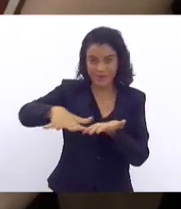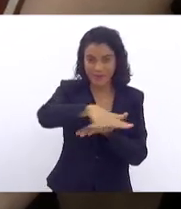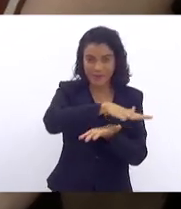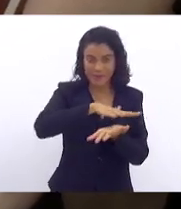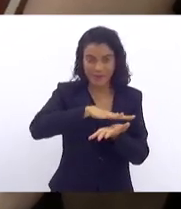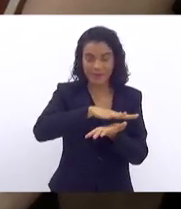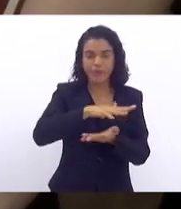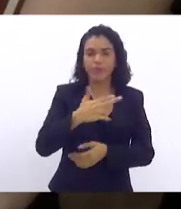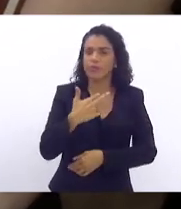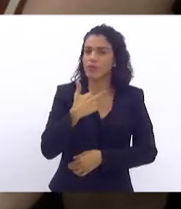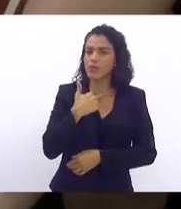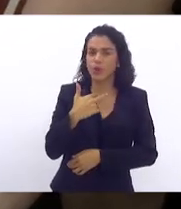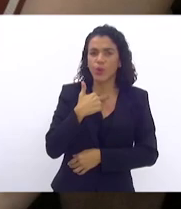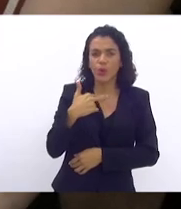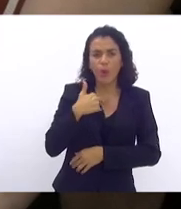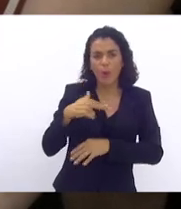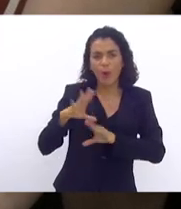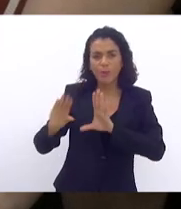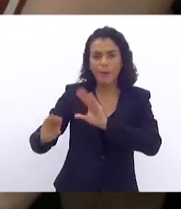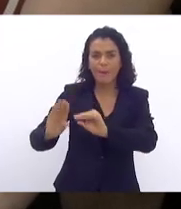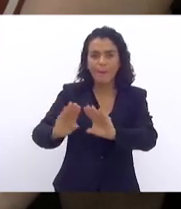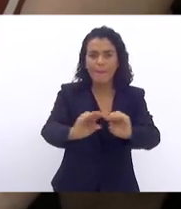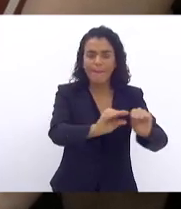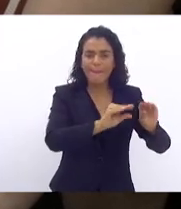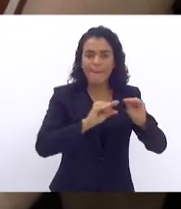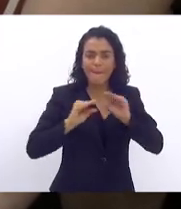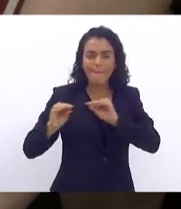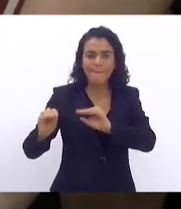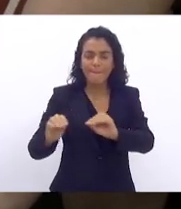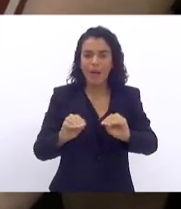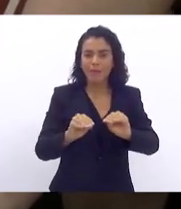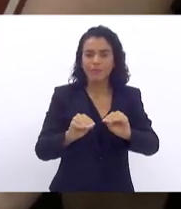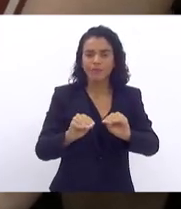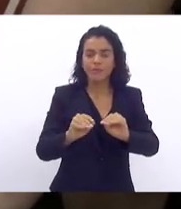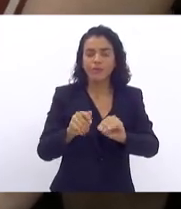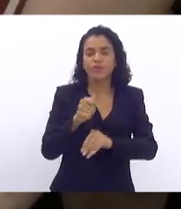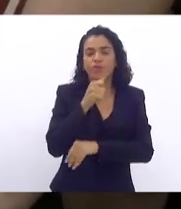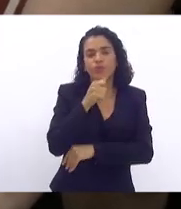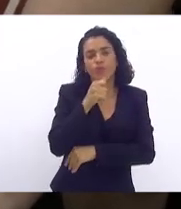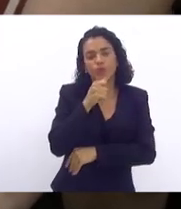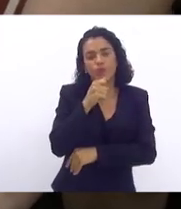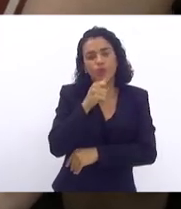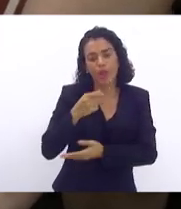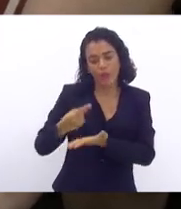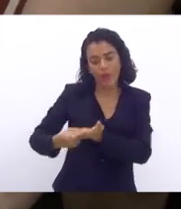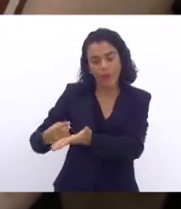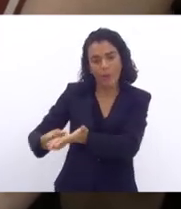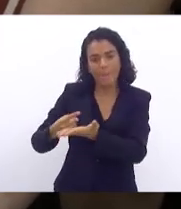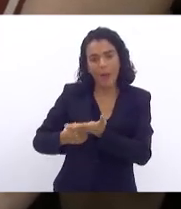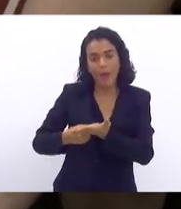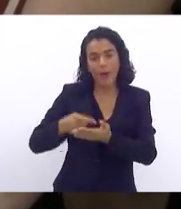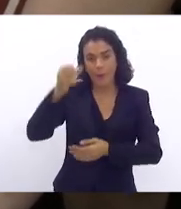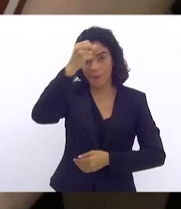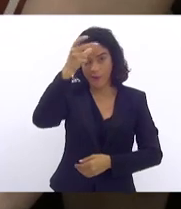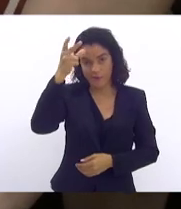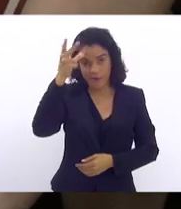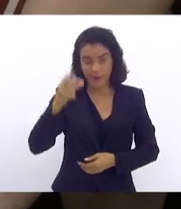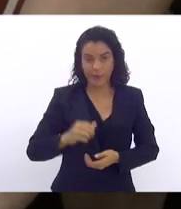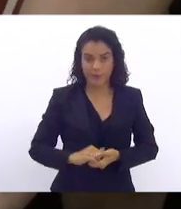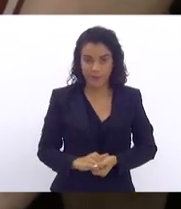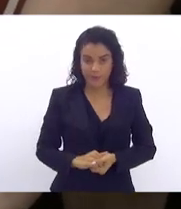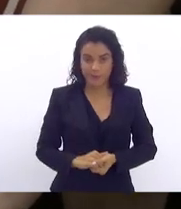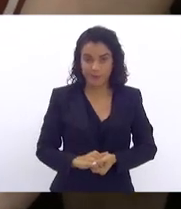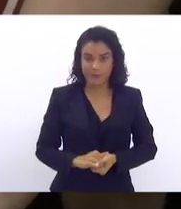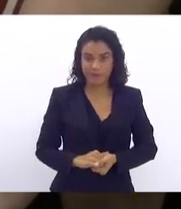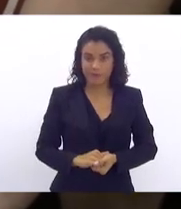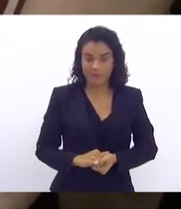não pode fazer nenhuma intervenção sem estar previamente acordada com o prefeito.